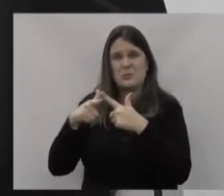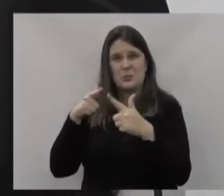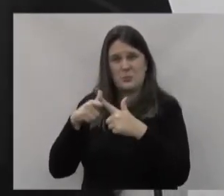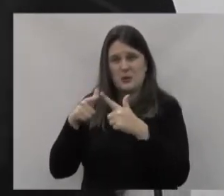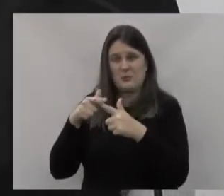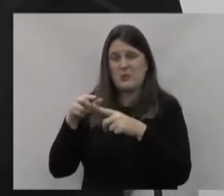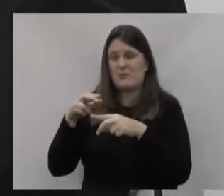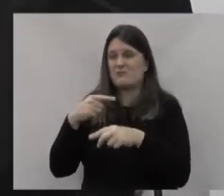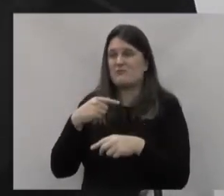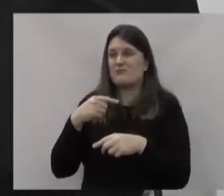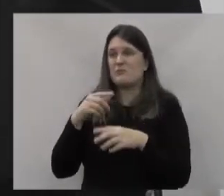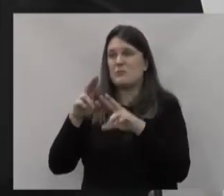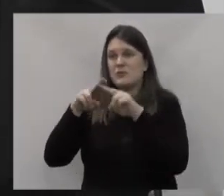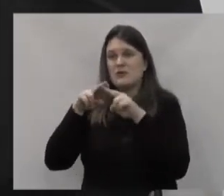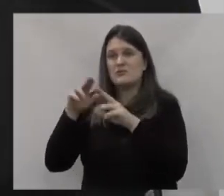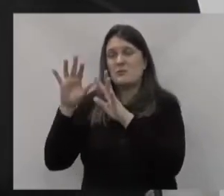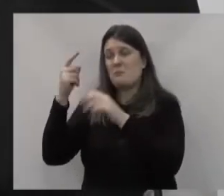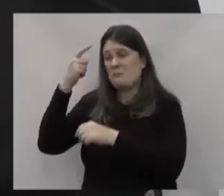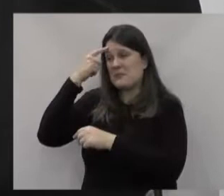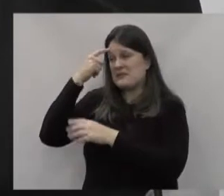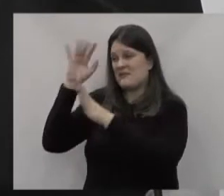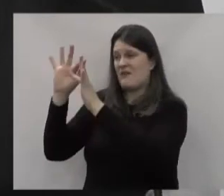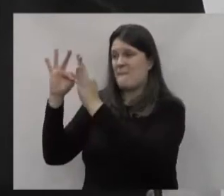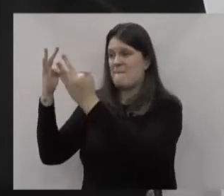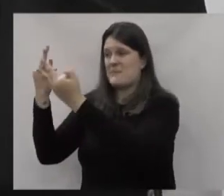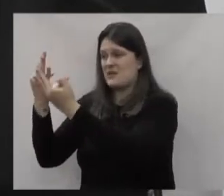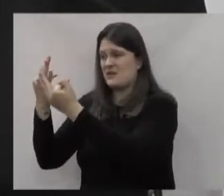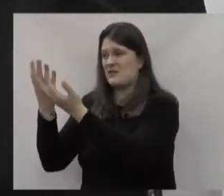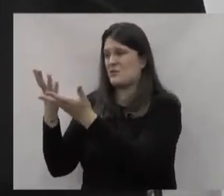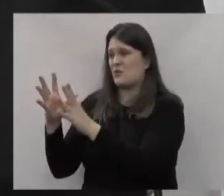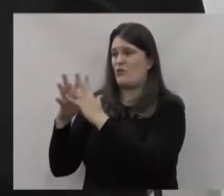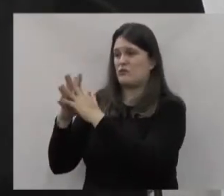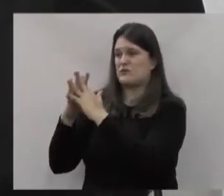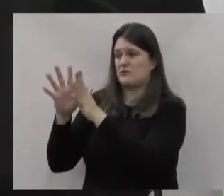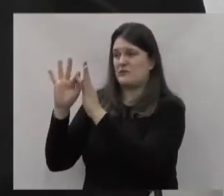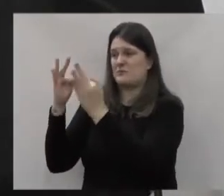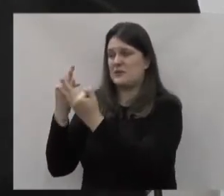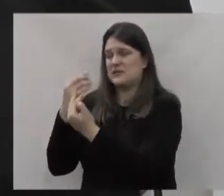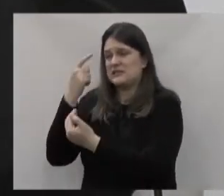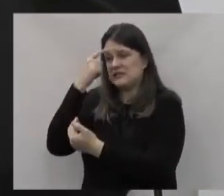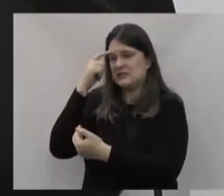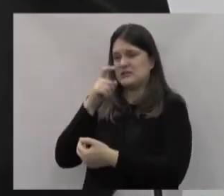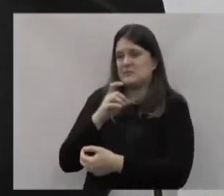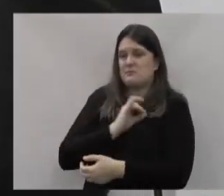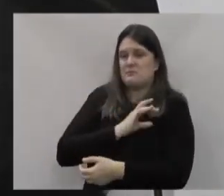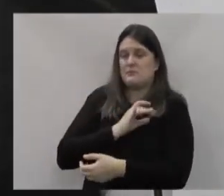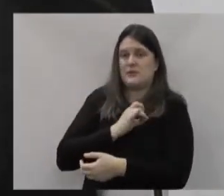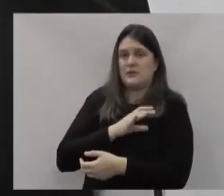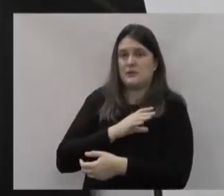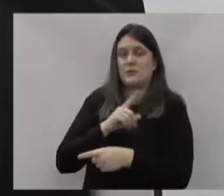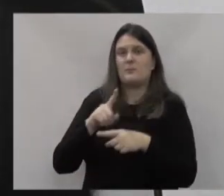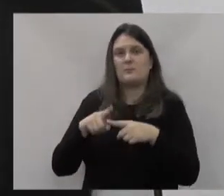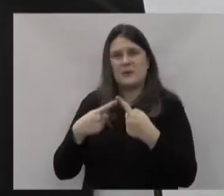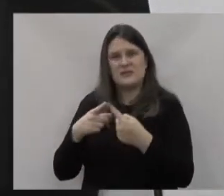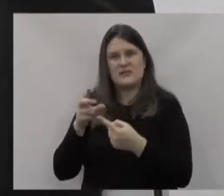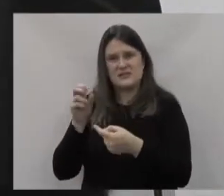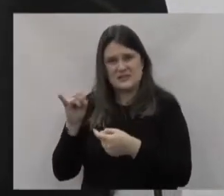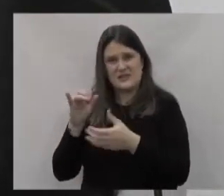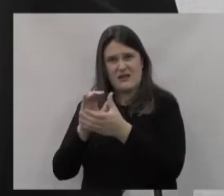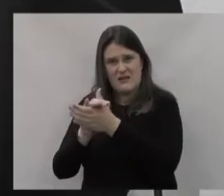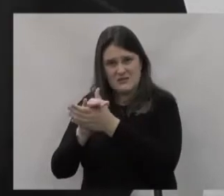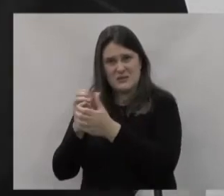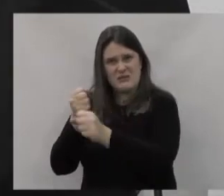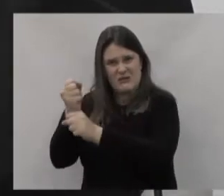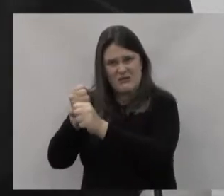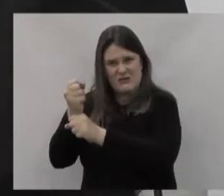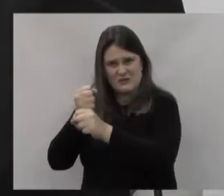os vínculos familiares, ela nunca denunciou. A única coisa que ela esqueceu é que, mantendo esse casamento